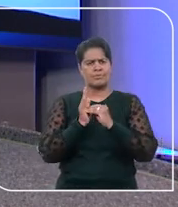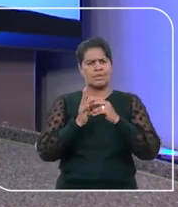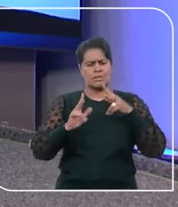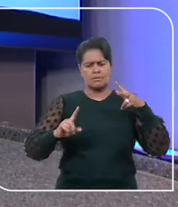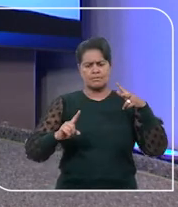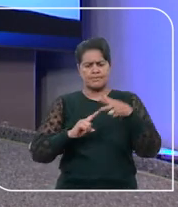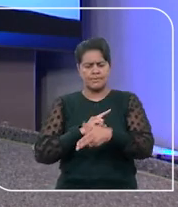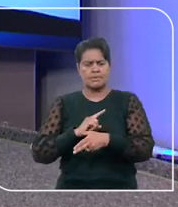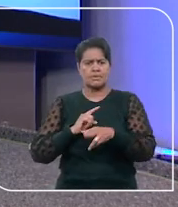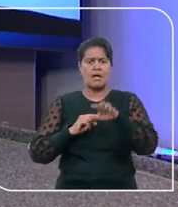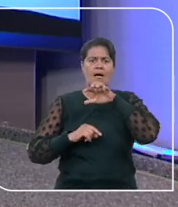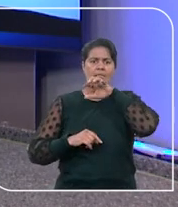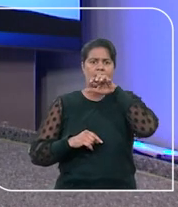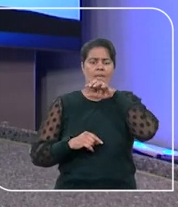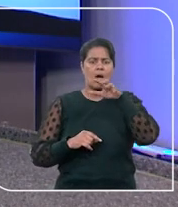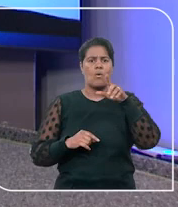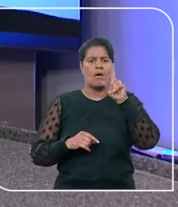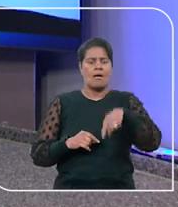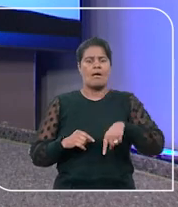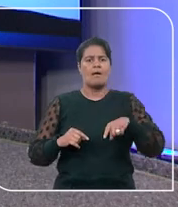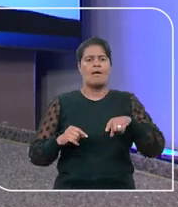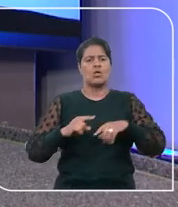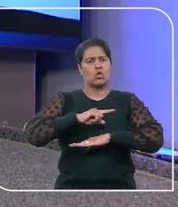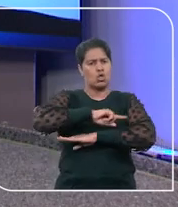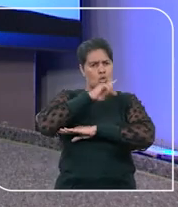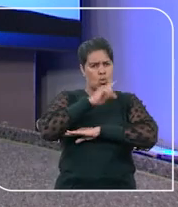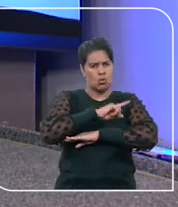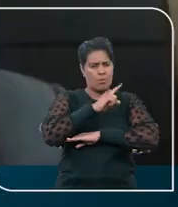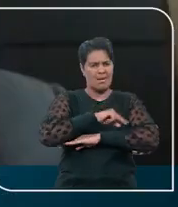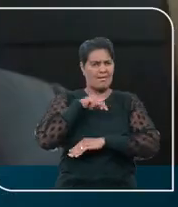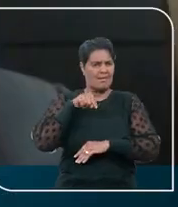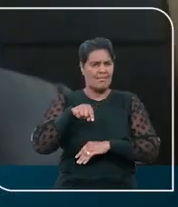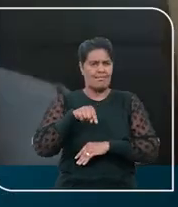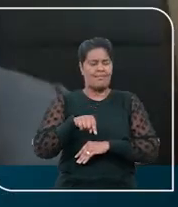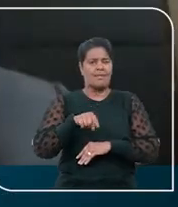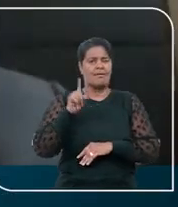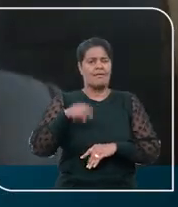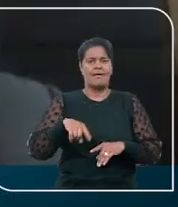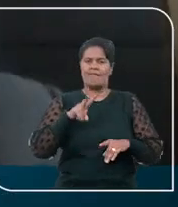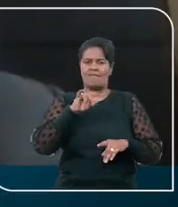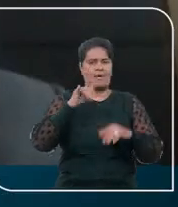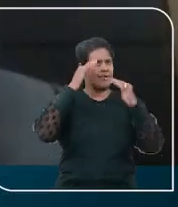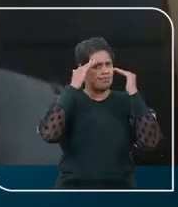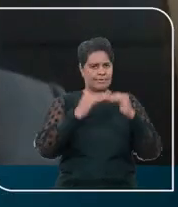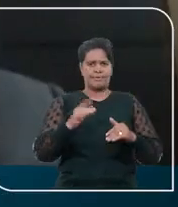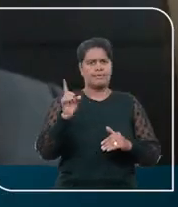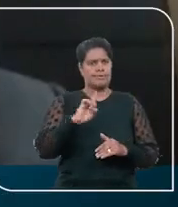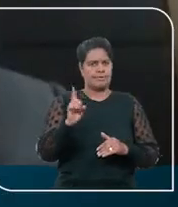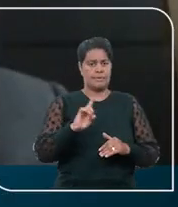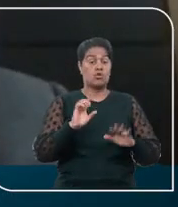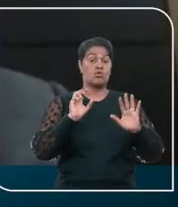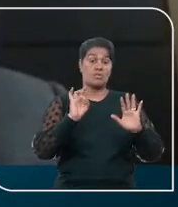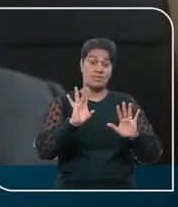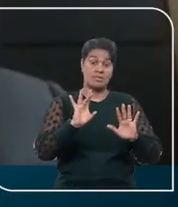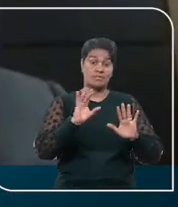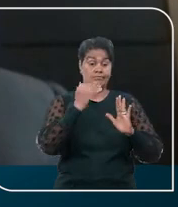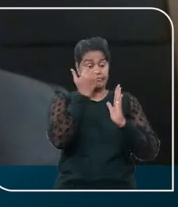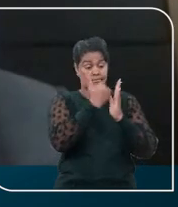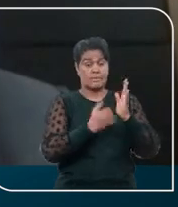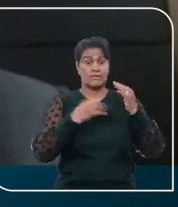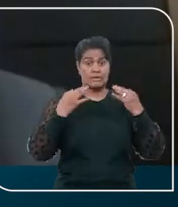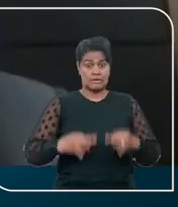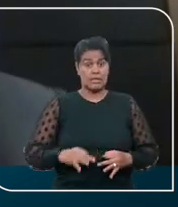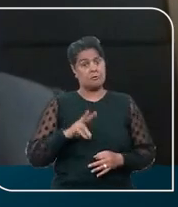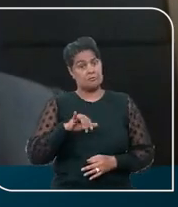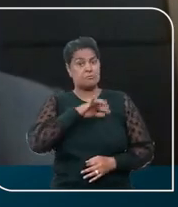de condomínio, ela inicialmente não será levada a efeito, a não ser que no plano prático esse animal traga